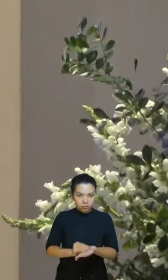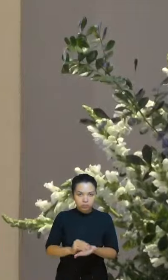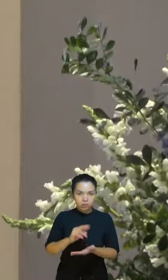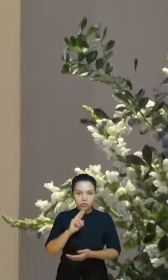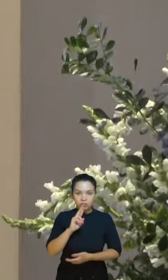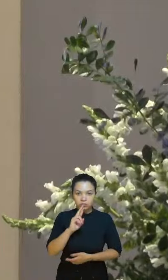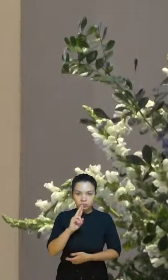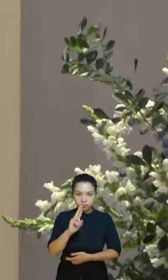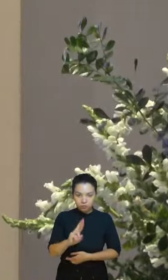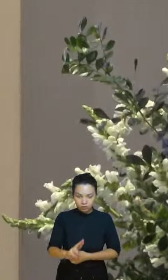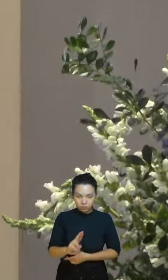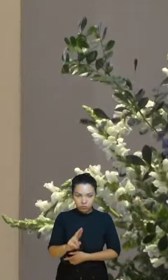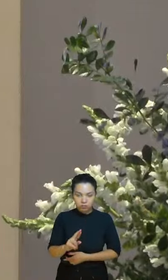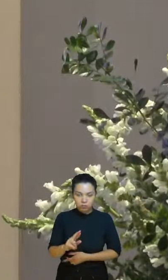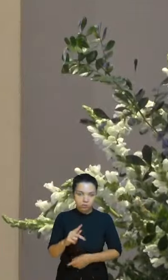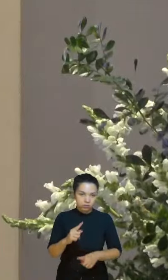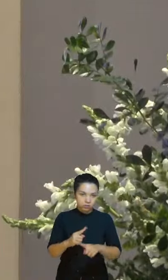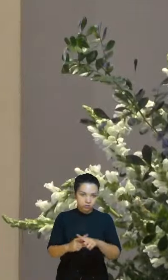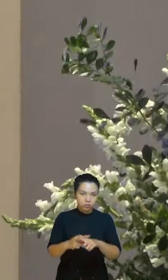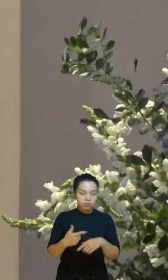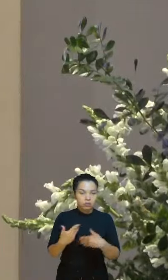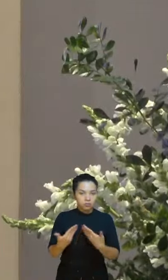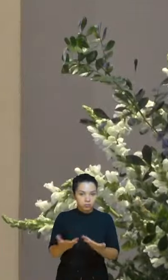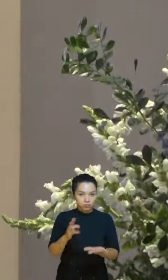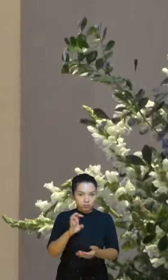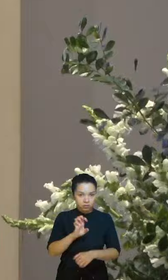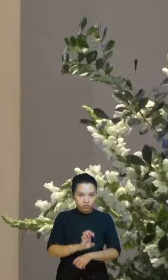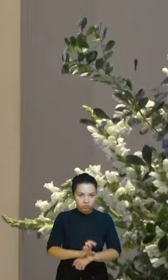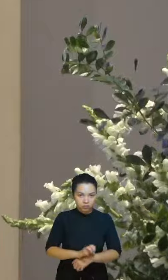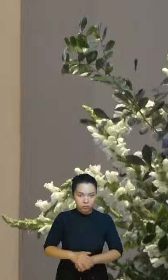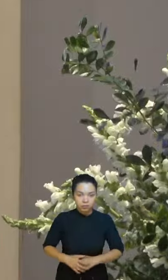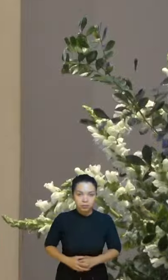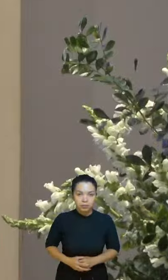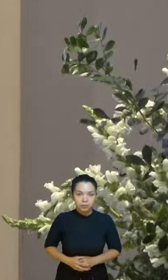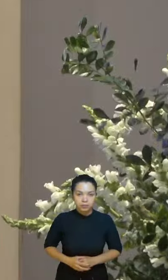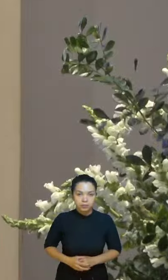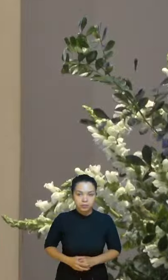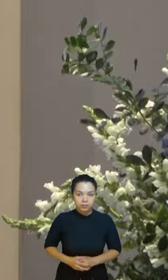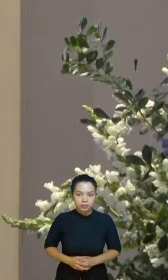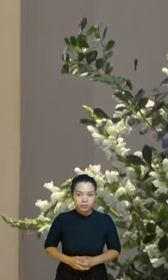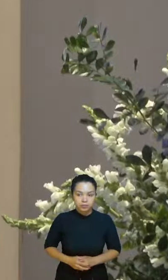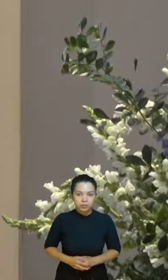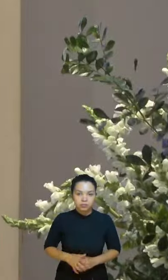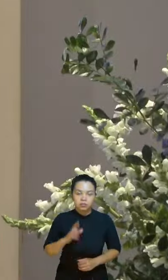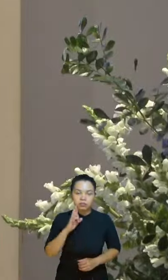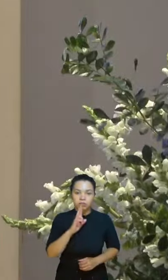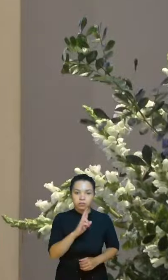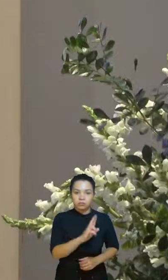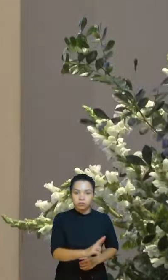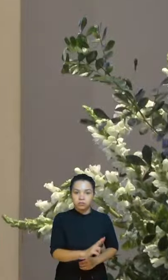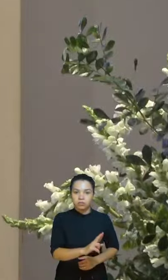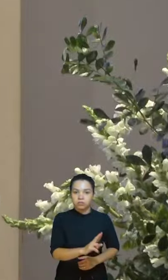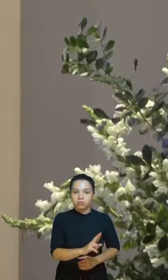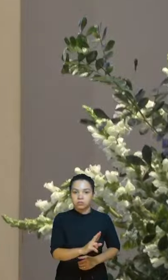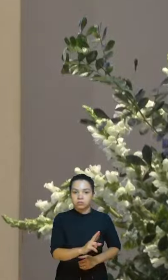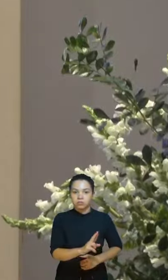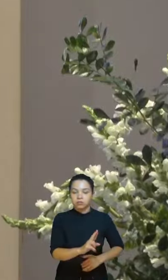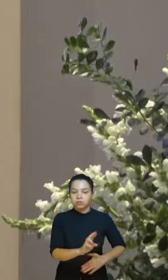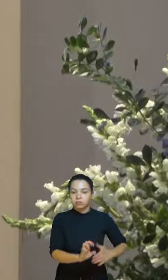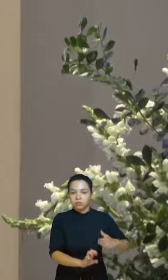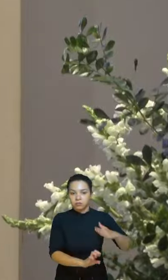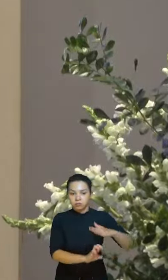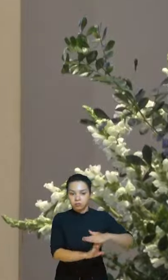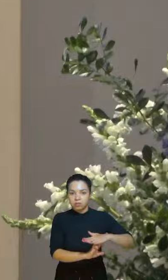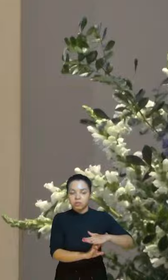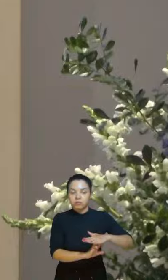parte do estado que respostas o estado pode dar às cobranças